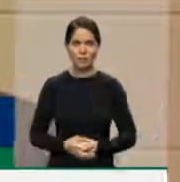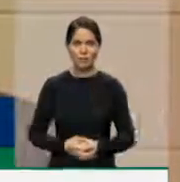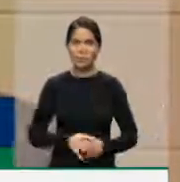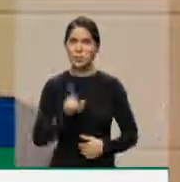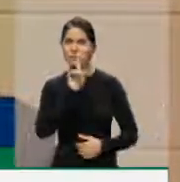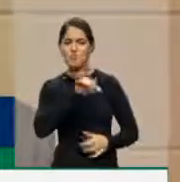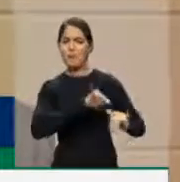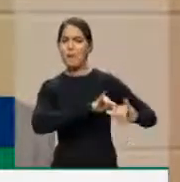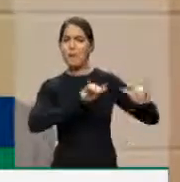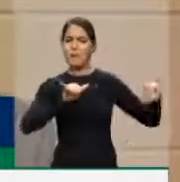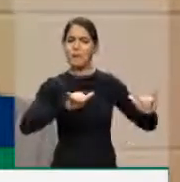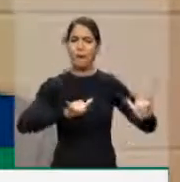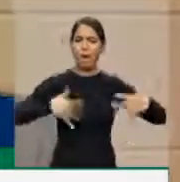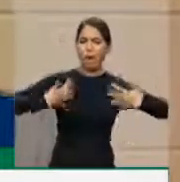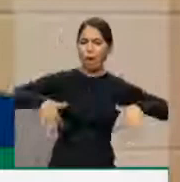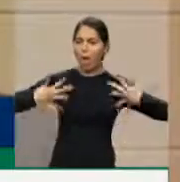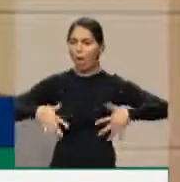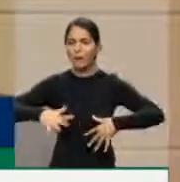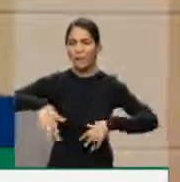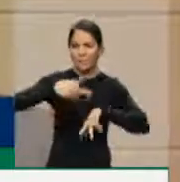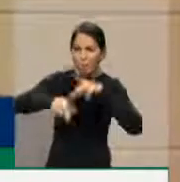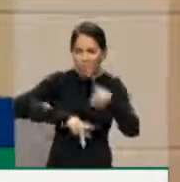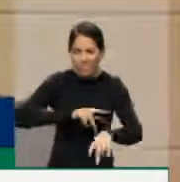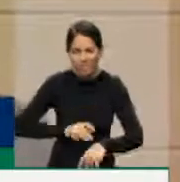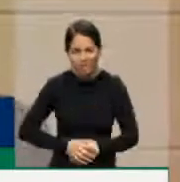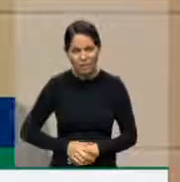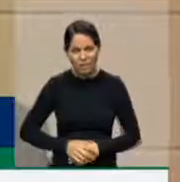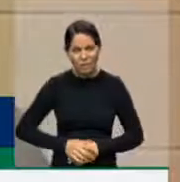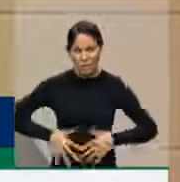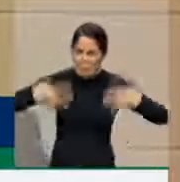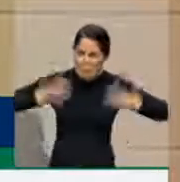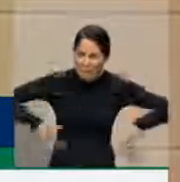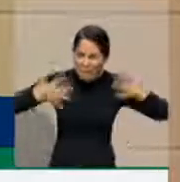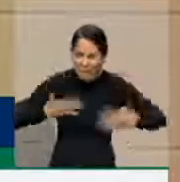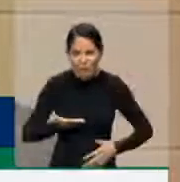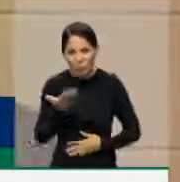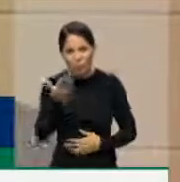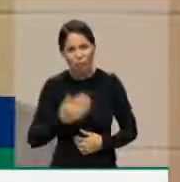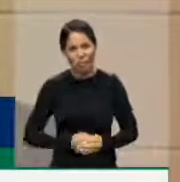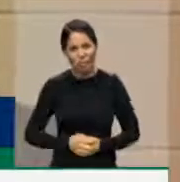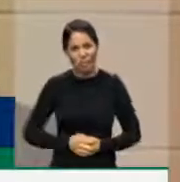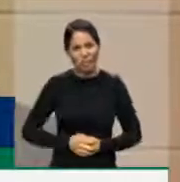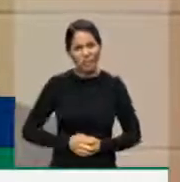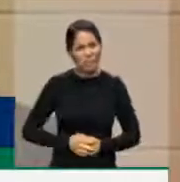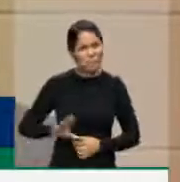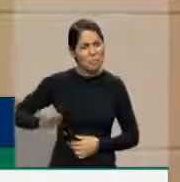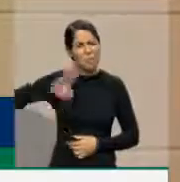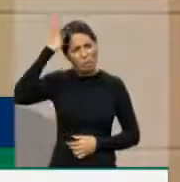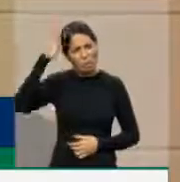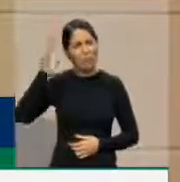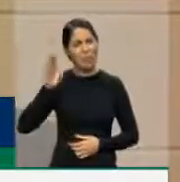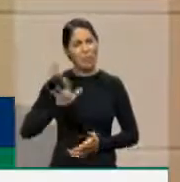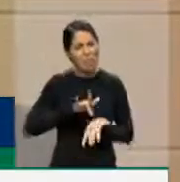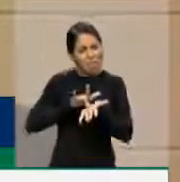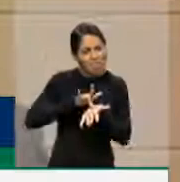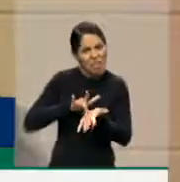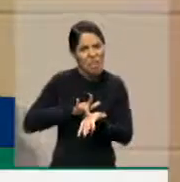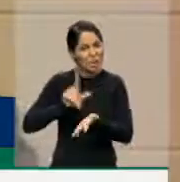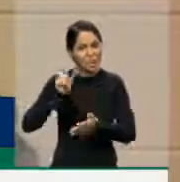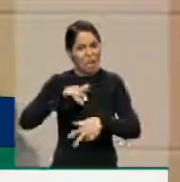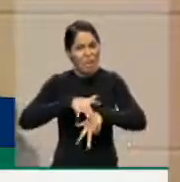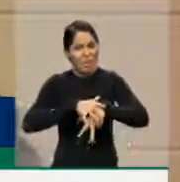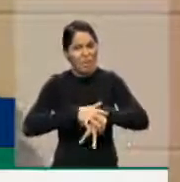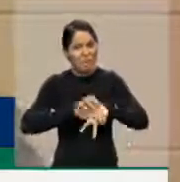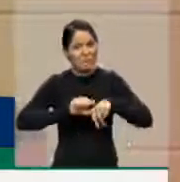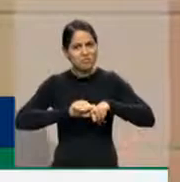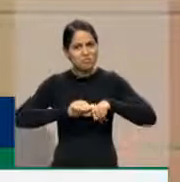a população. Disseminou o pânico. Ele continua fingindo que essa não é uma doença grave, tendo